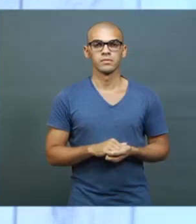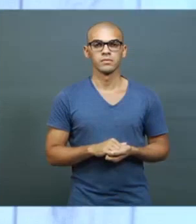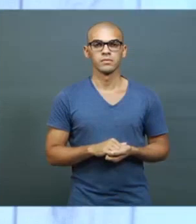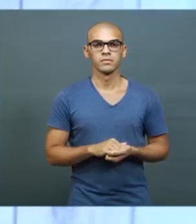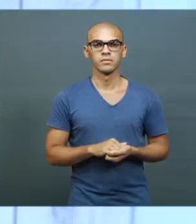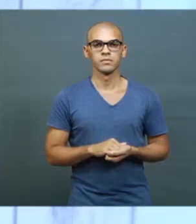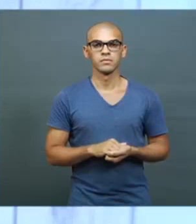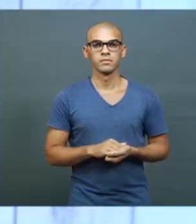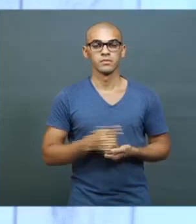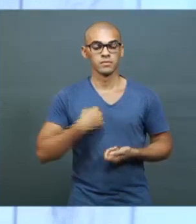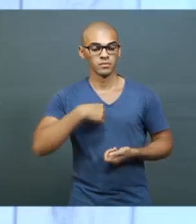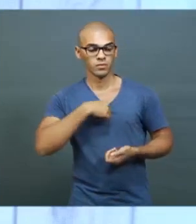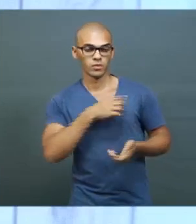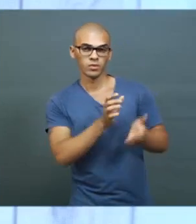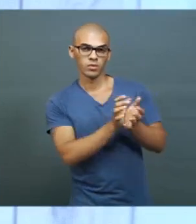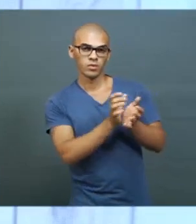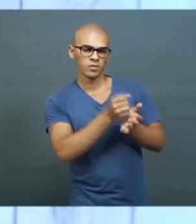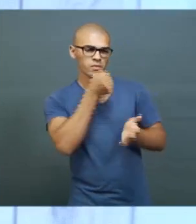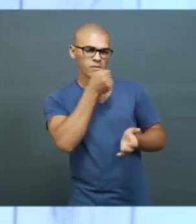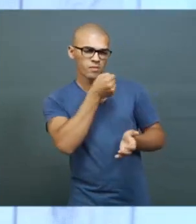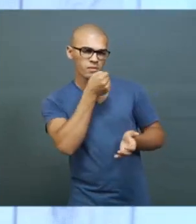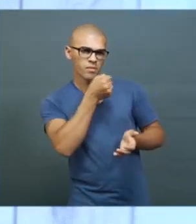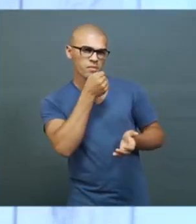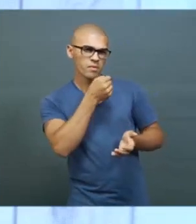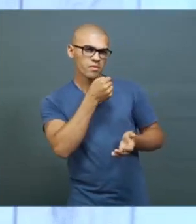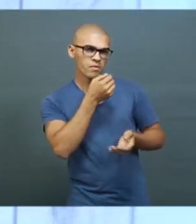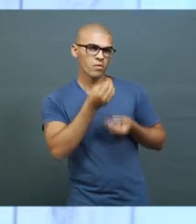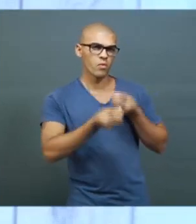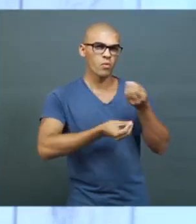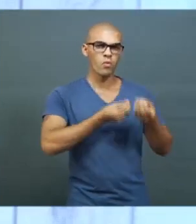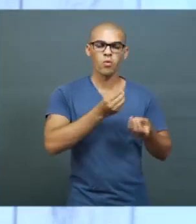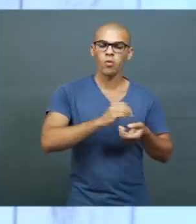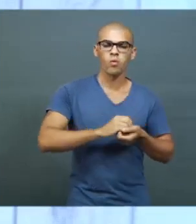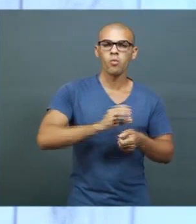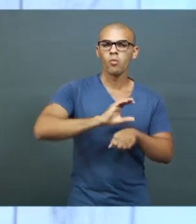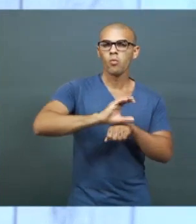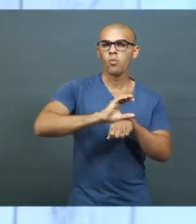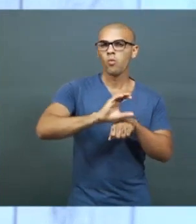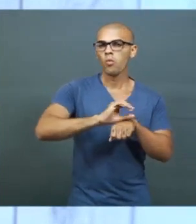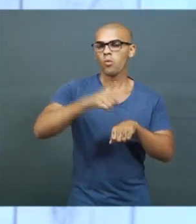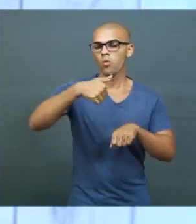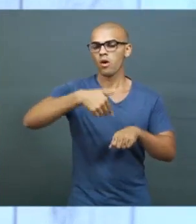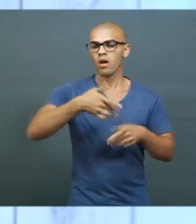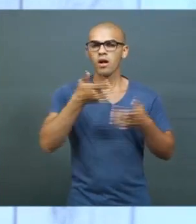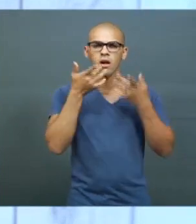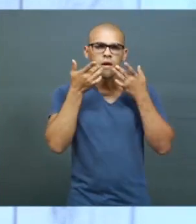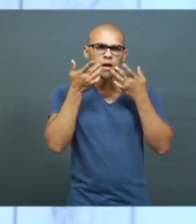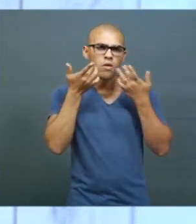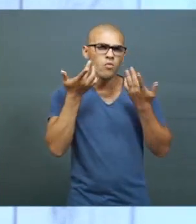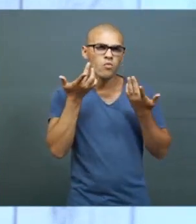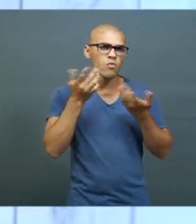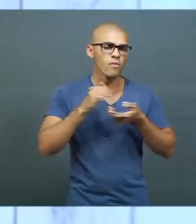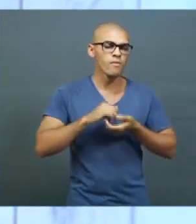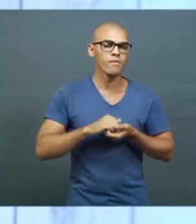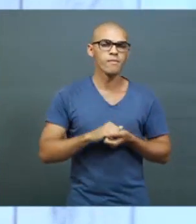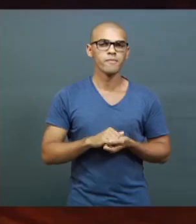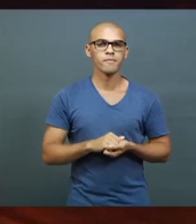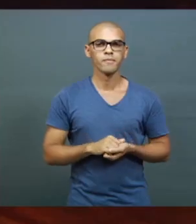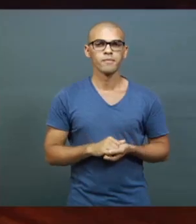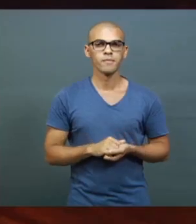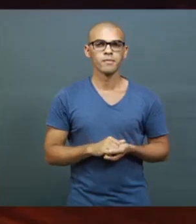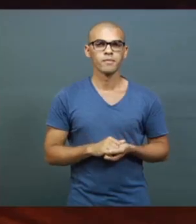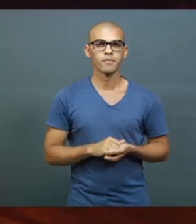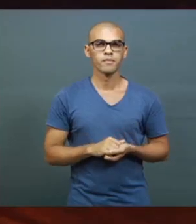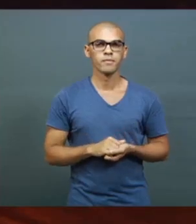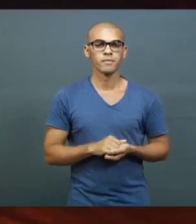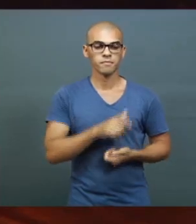E a nossa equipe de reportagem foi conferir como funciona o teatro aqui da Universidade Federal de Uberlândia. Olha só.